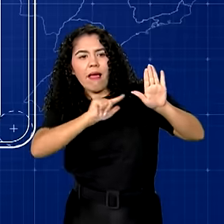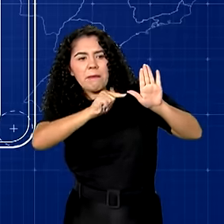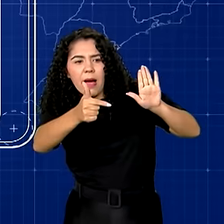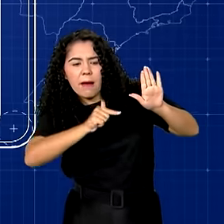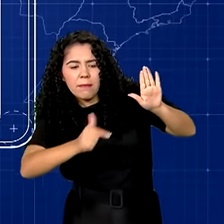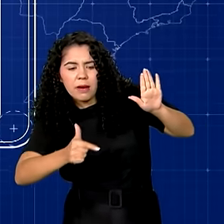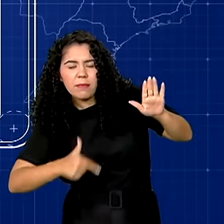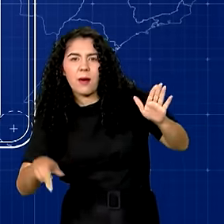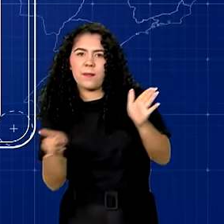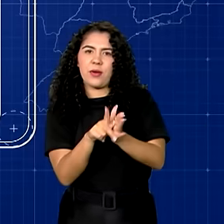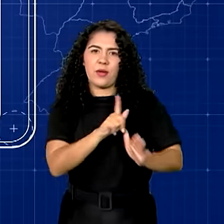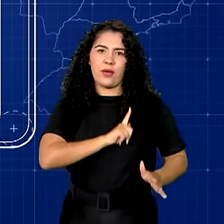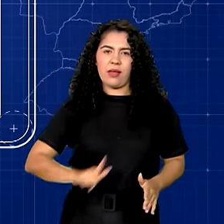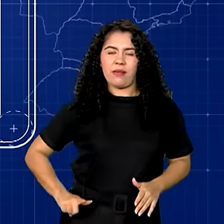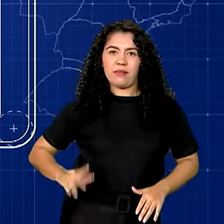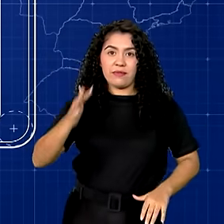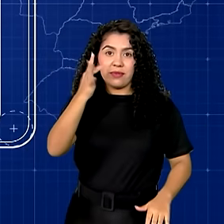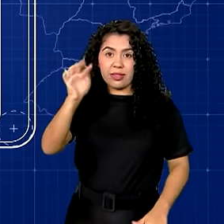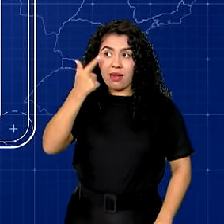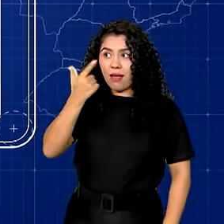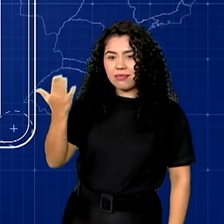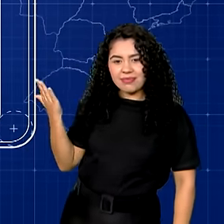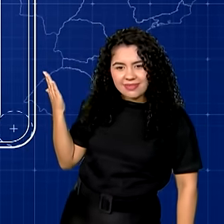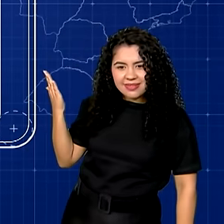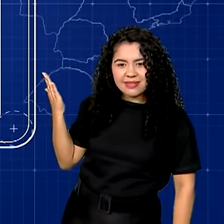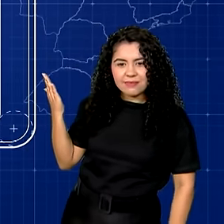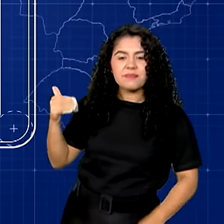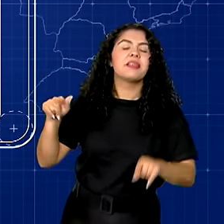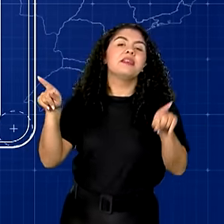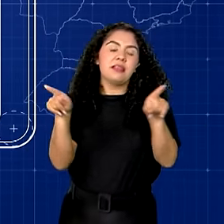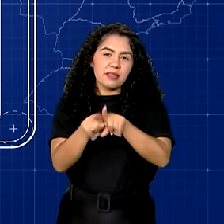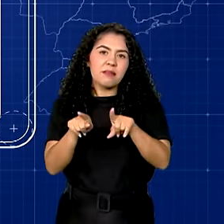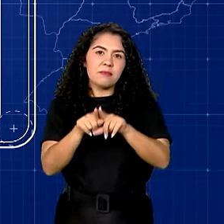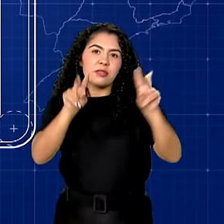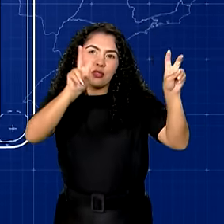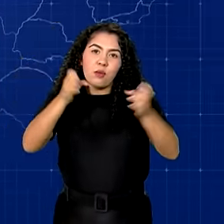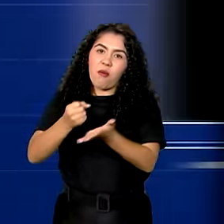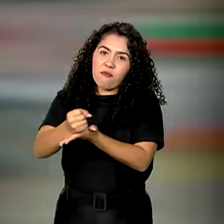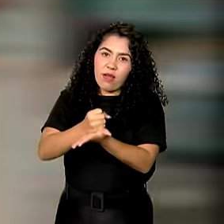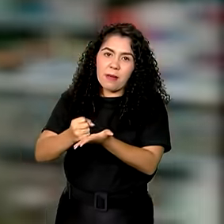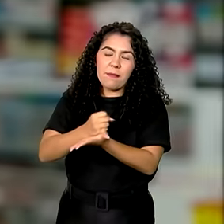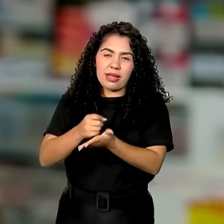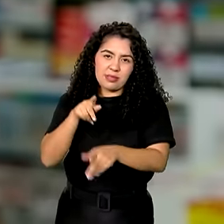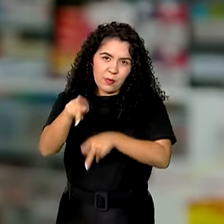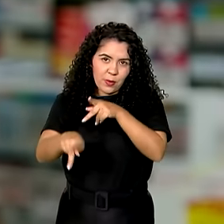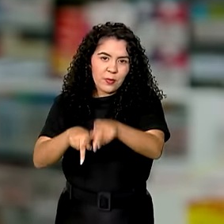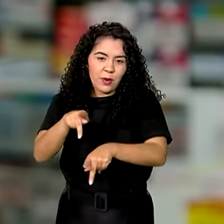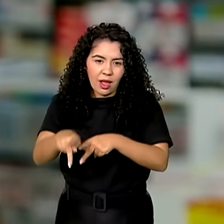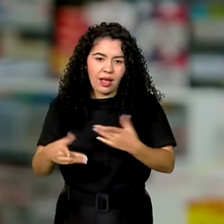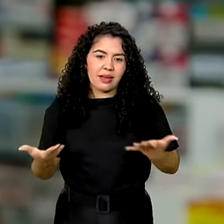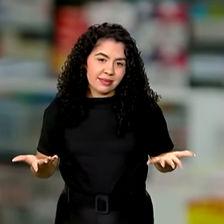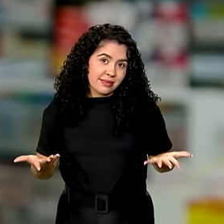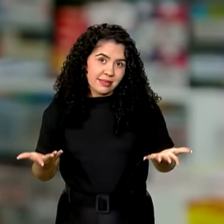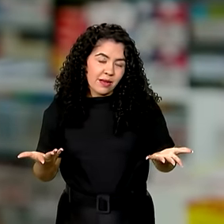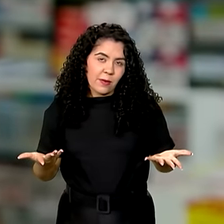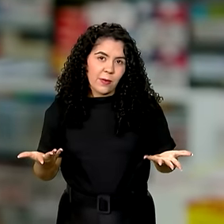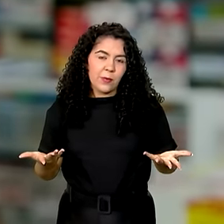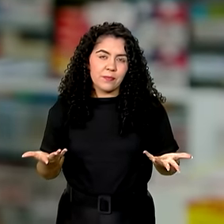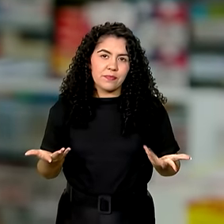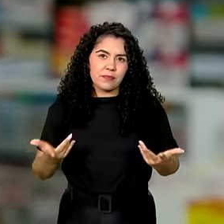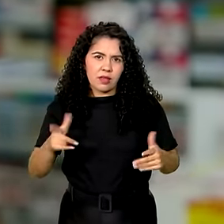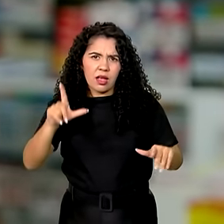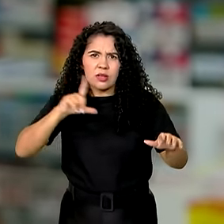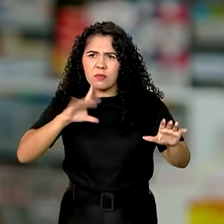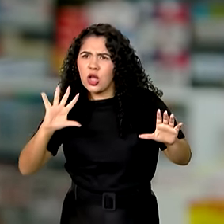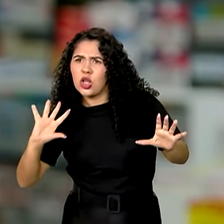fomentadas pelo governo federal em Pescaria Brava, incluindo o Farmácia Popular. Então, não é possível reunir